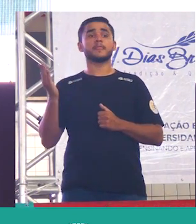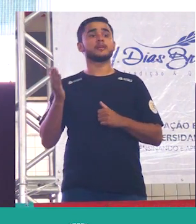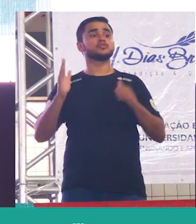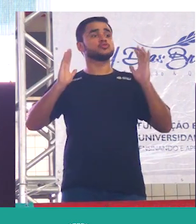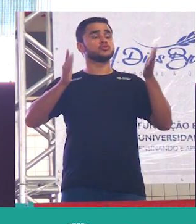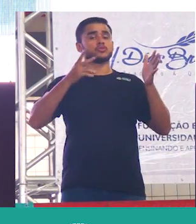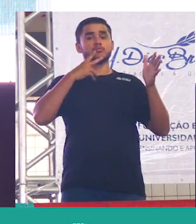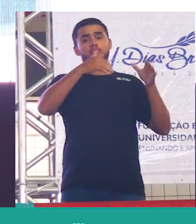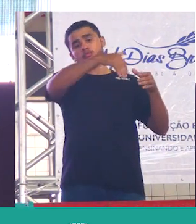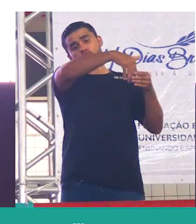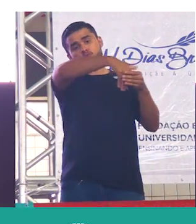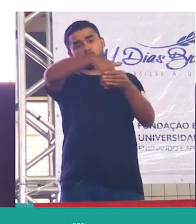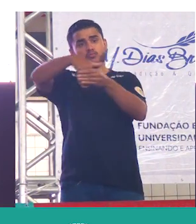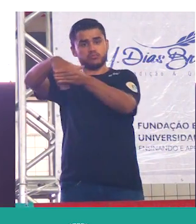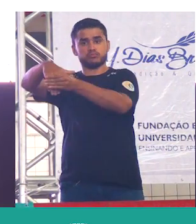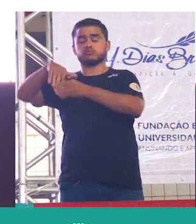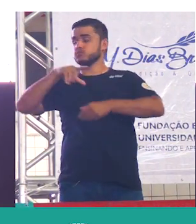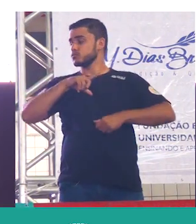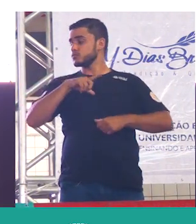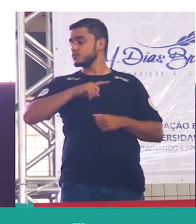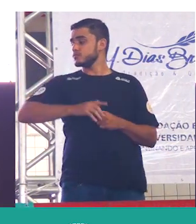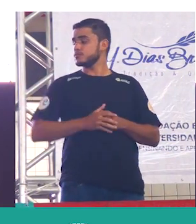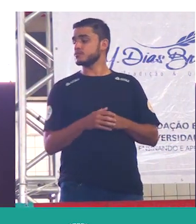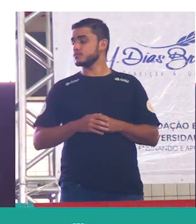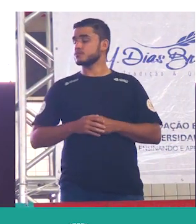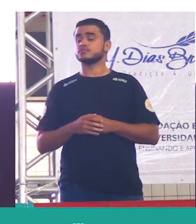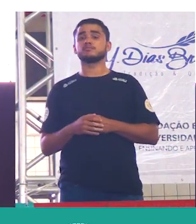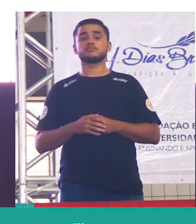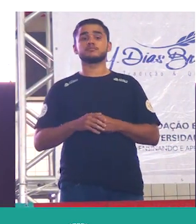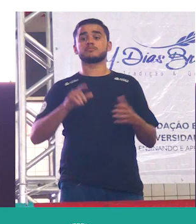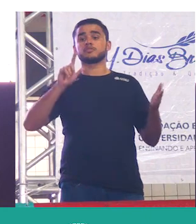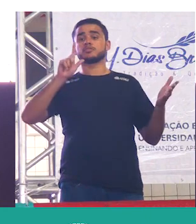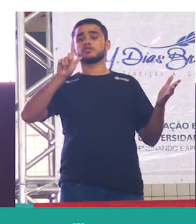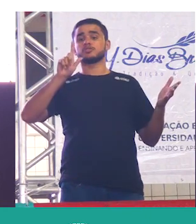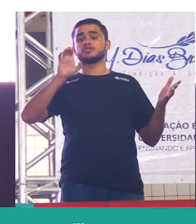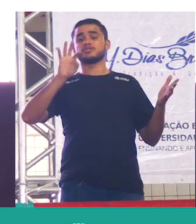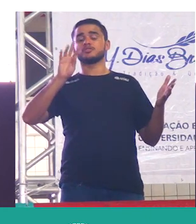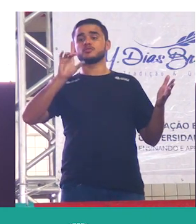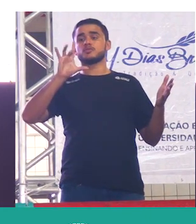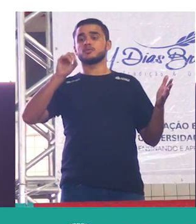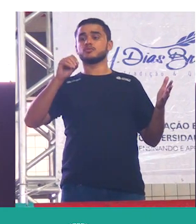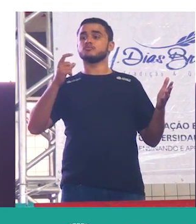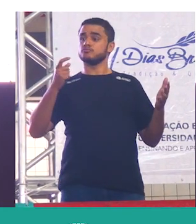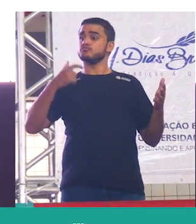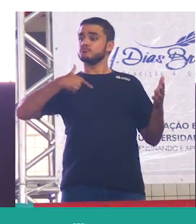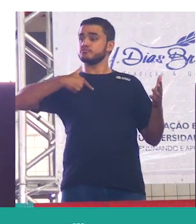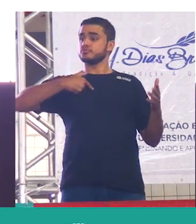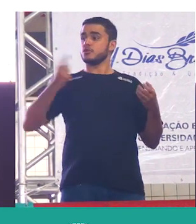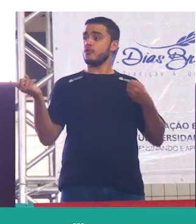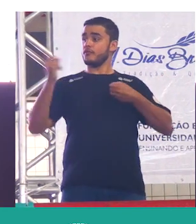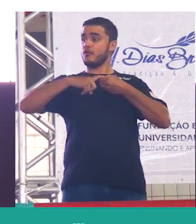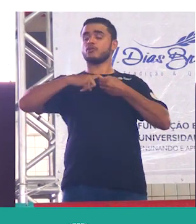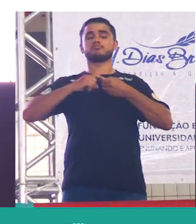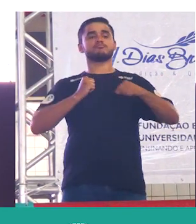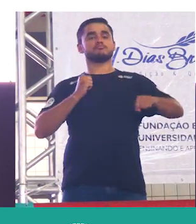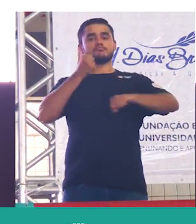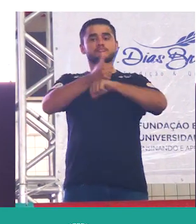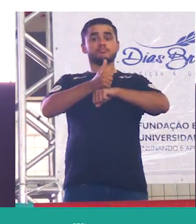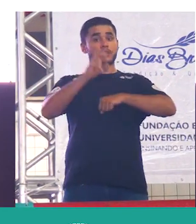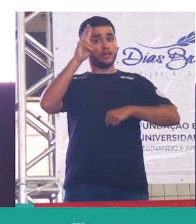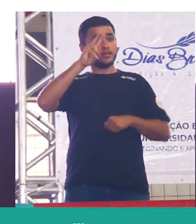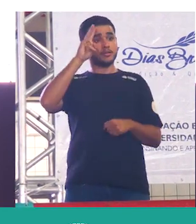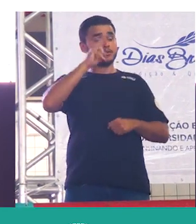realizadas e Getúlio Vargas volta ao governo. Getúlio Vargas, que